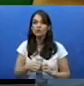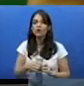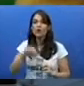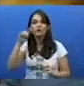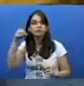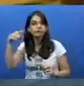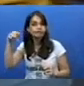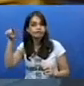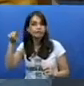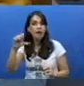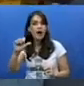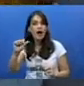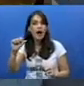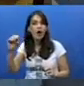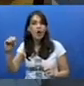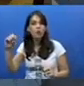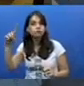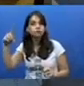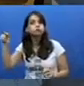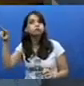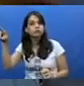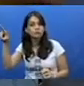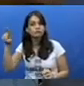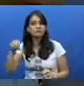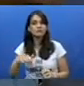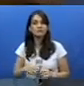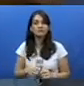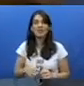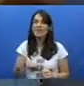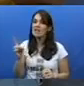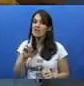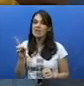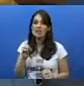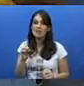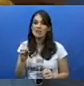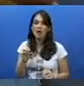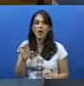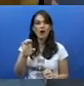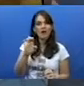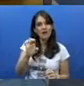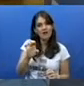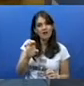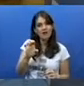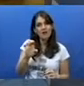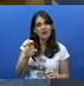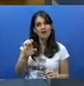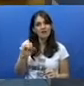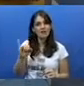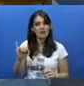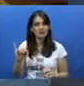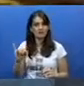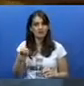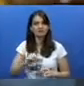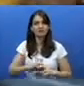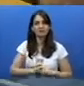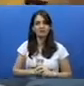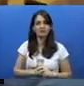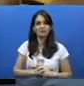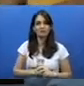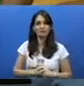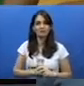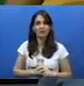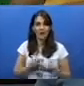as vogais A e O, e não sobre as vogais E e a letrinha E.